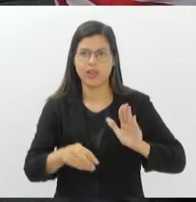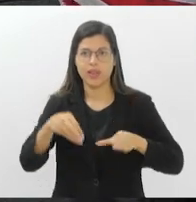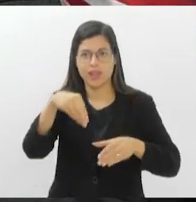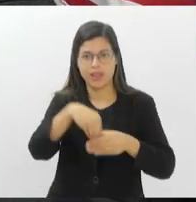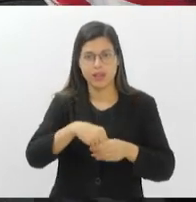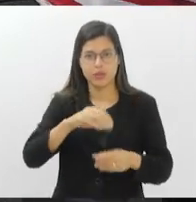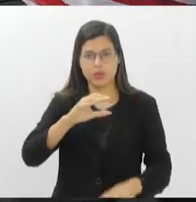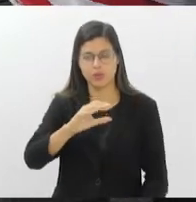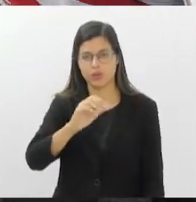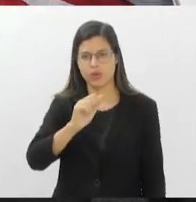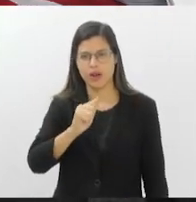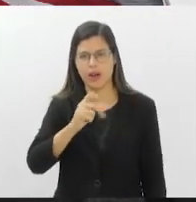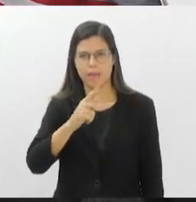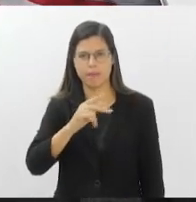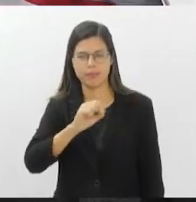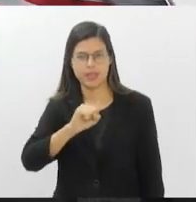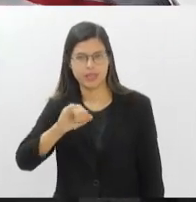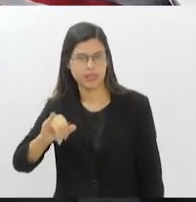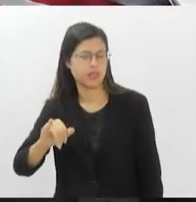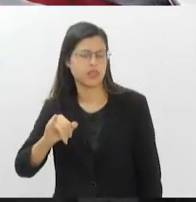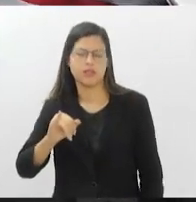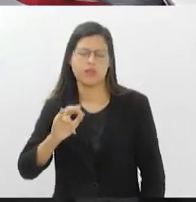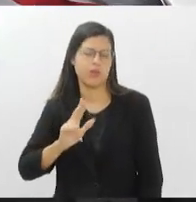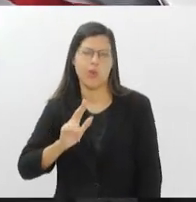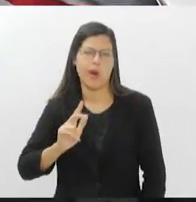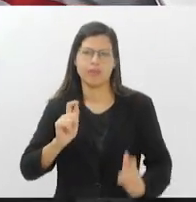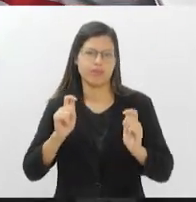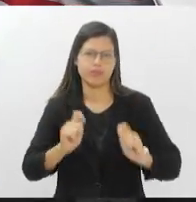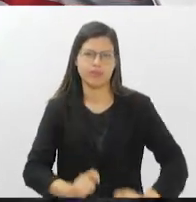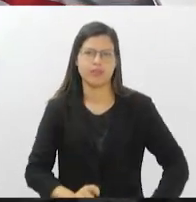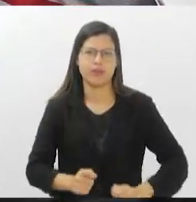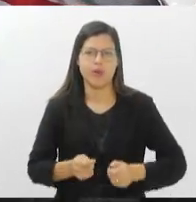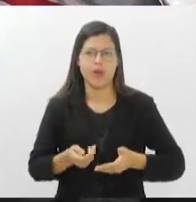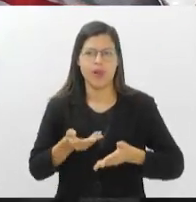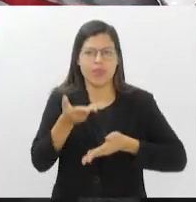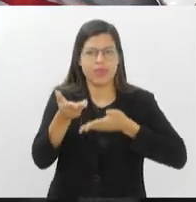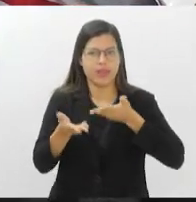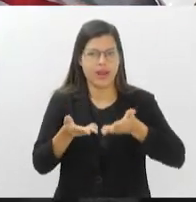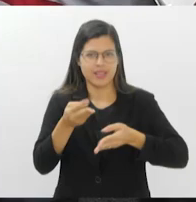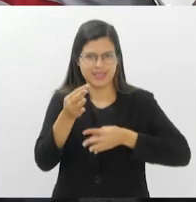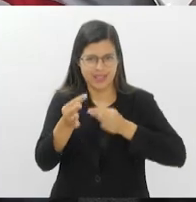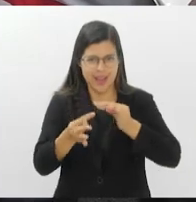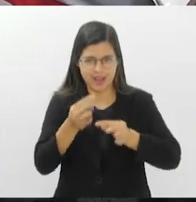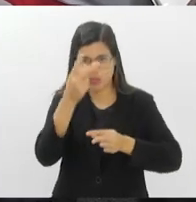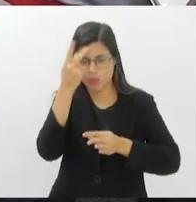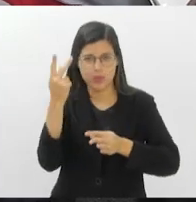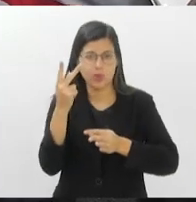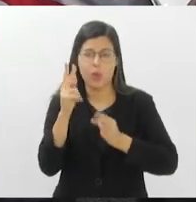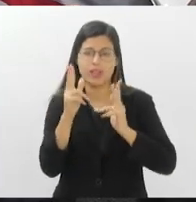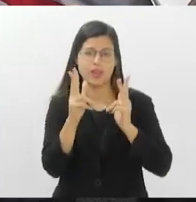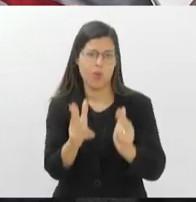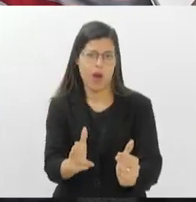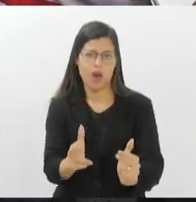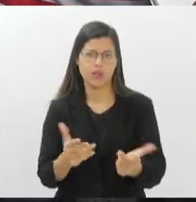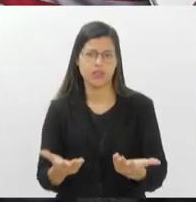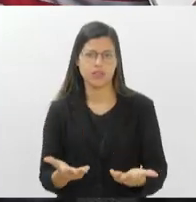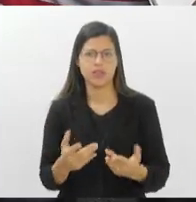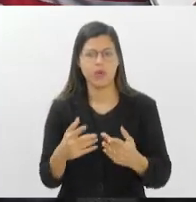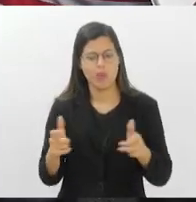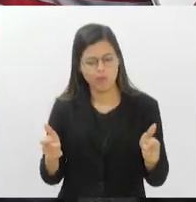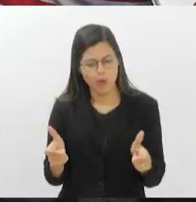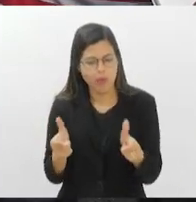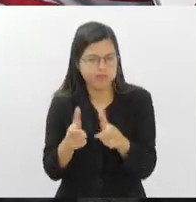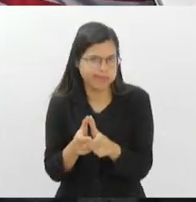CAPSE, não é possível a gente tratar as pessoas de uma única maneira. Então, o espaço se torna